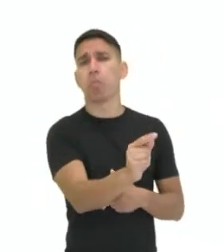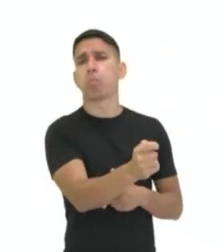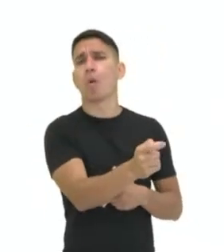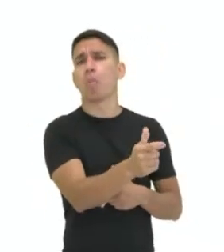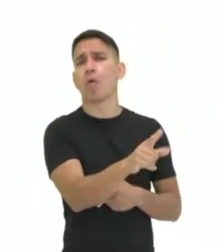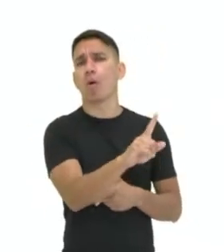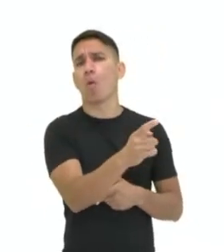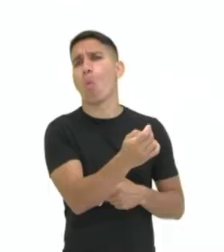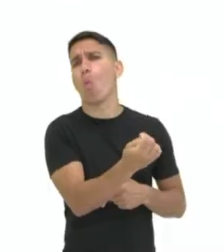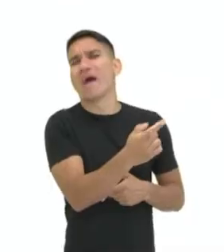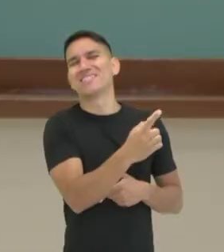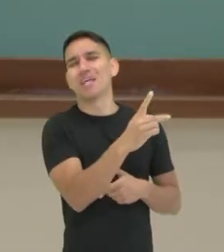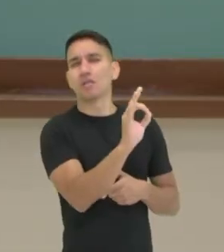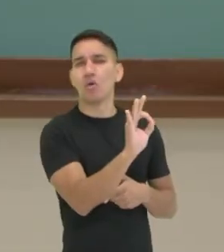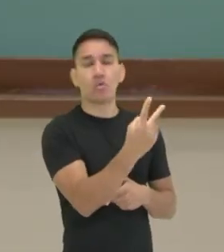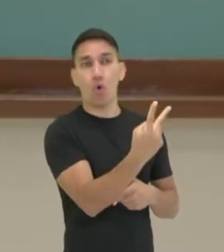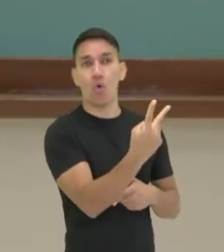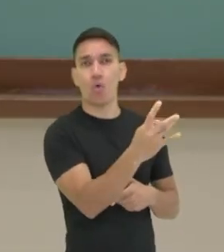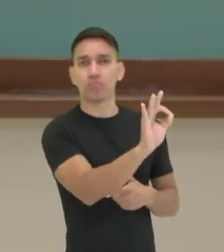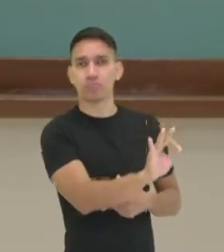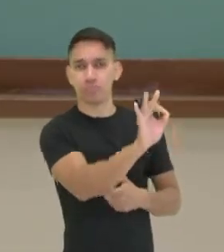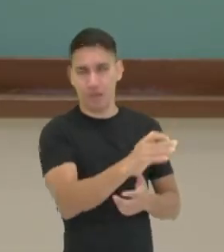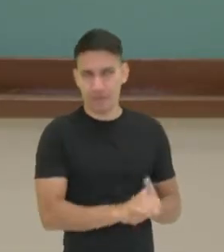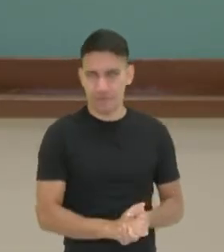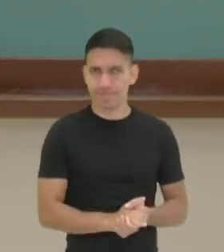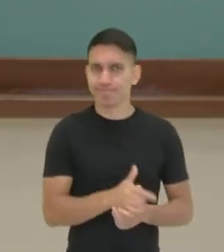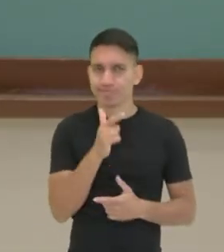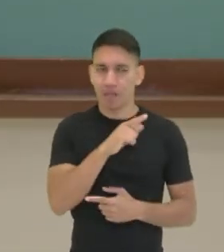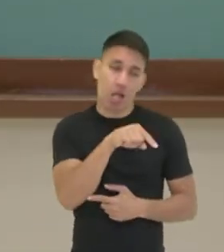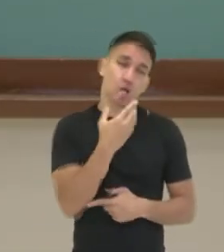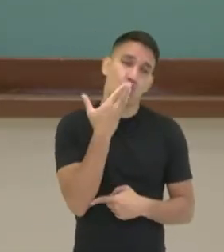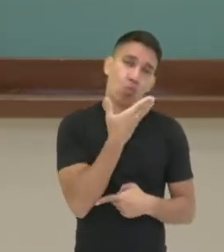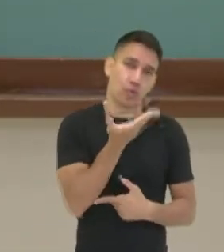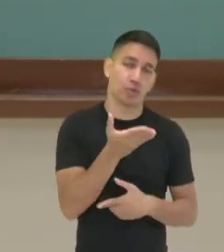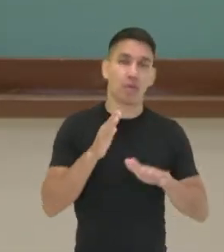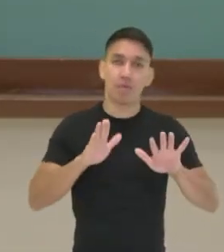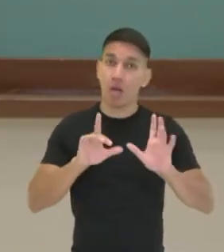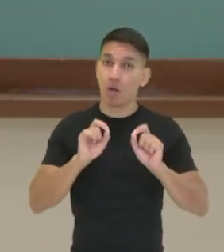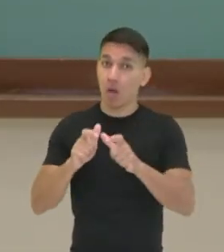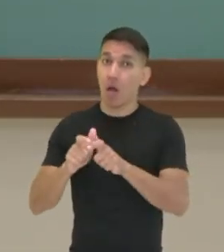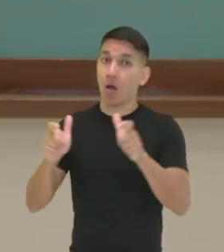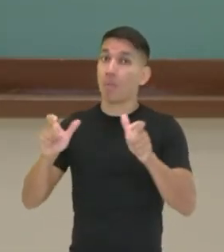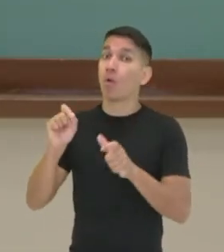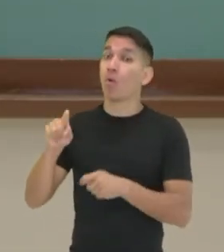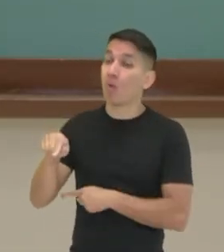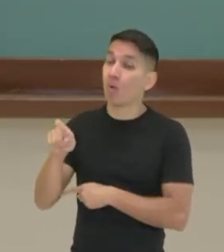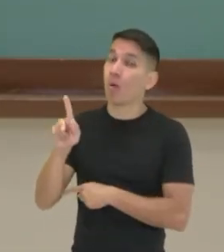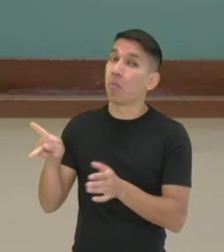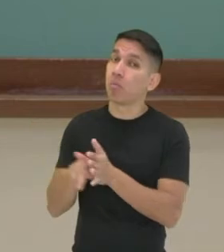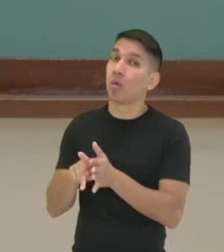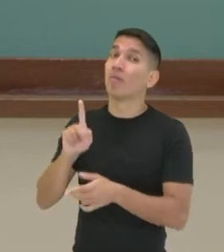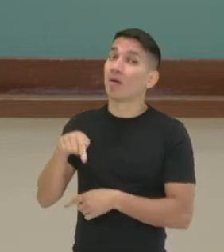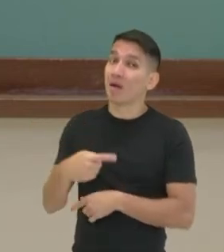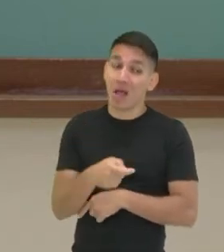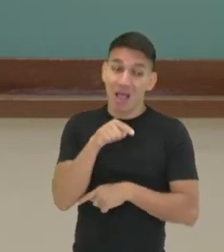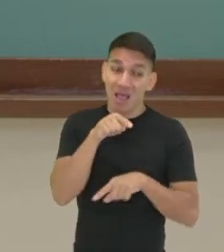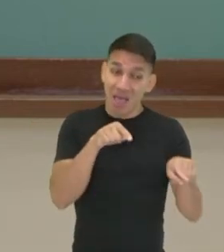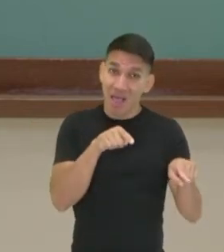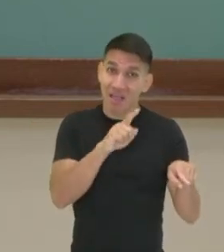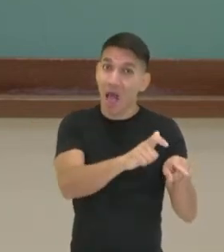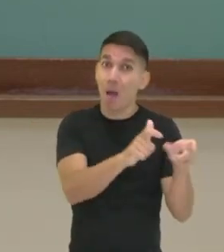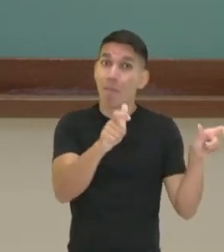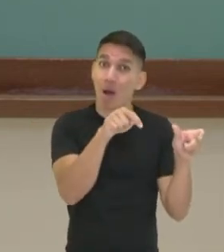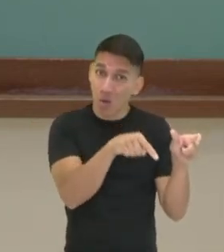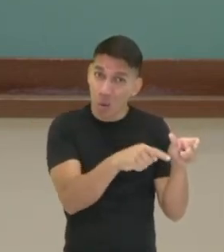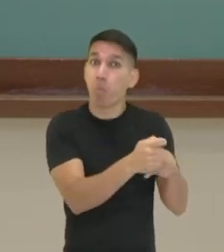menos 2,5%. Beleza? Só que a maior parte encontra-se congelada, havendo apenas